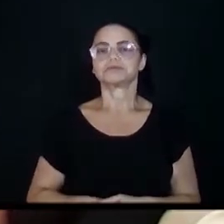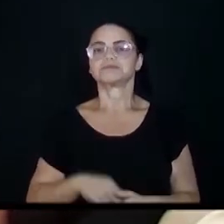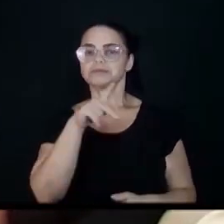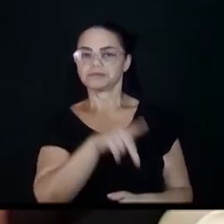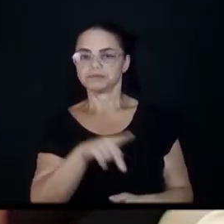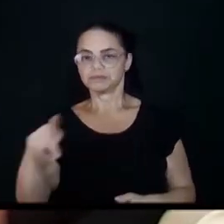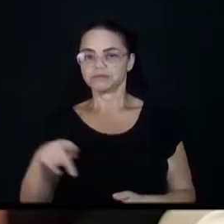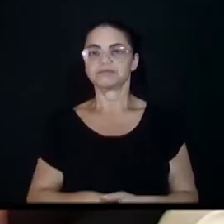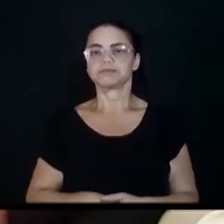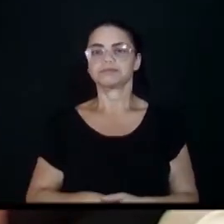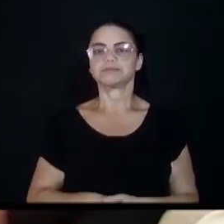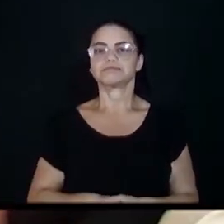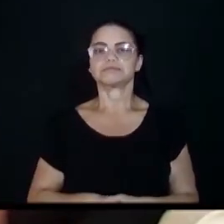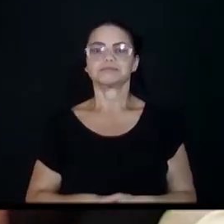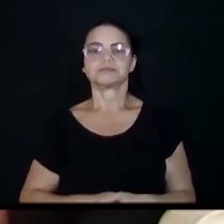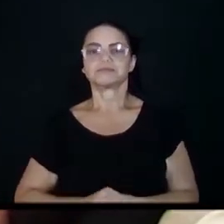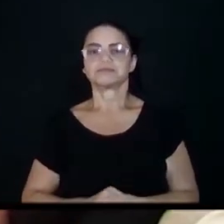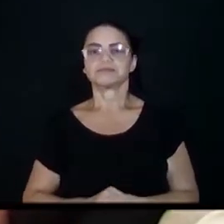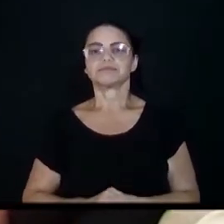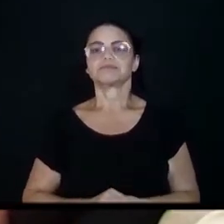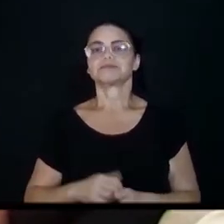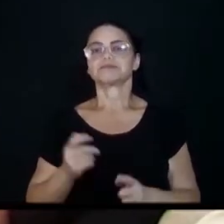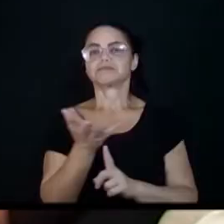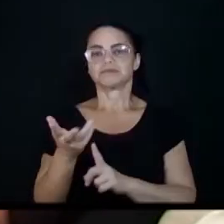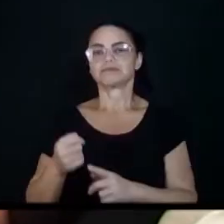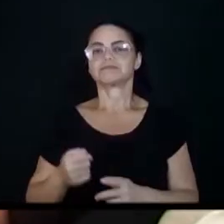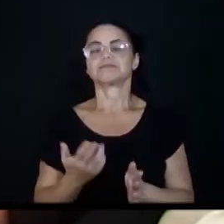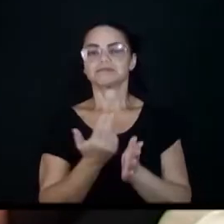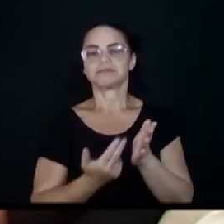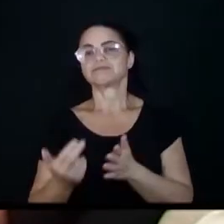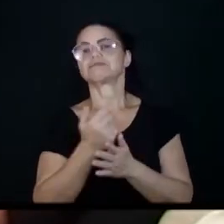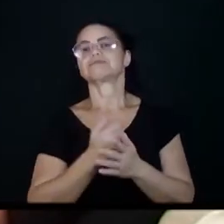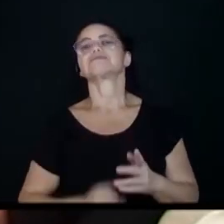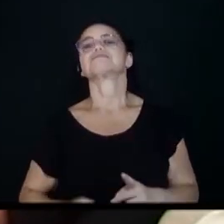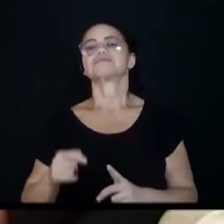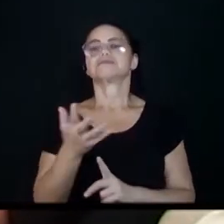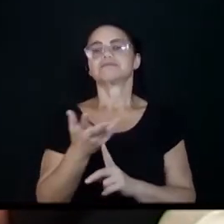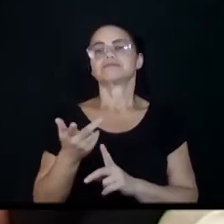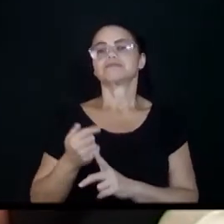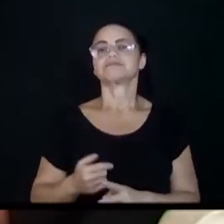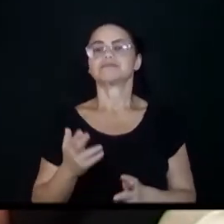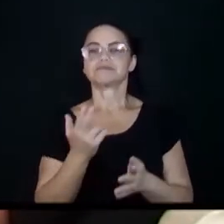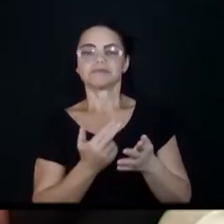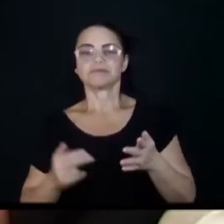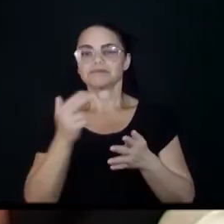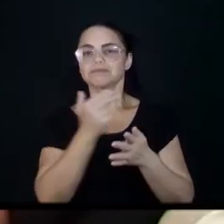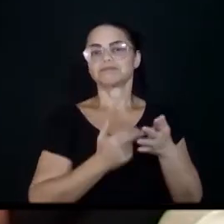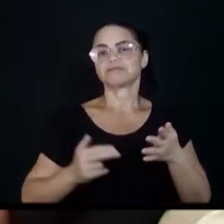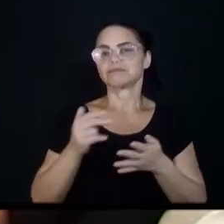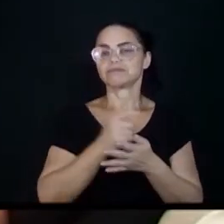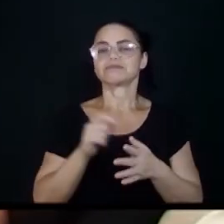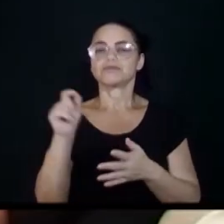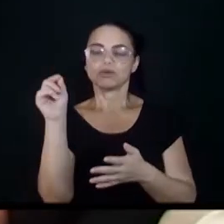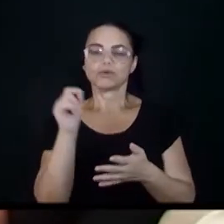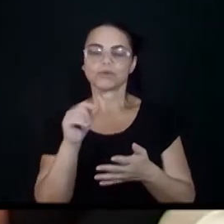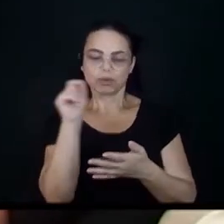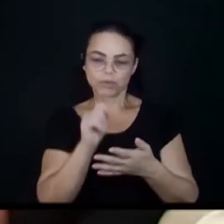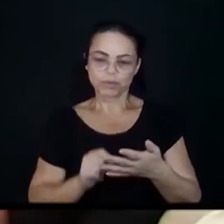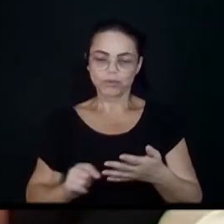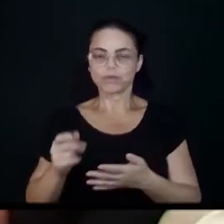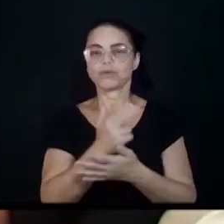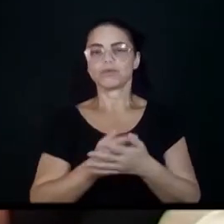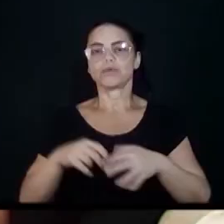de artes. Eu gosto de fazer pintura. Vocês têm uma oficina só de